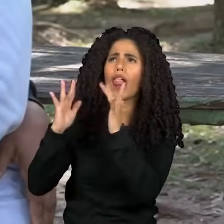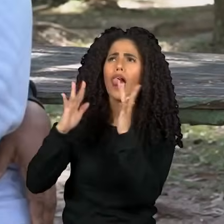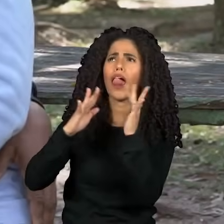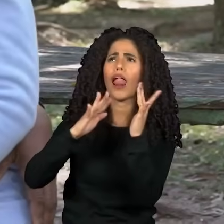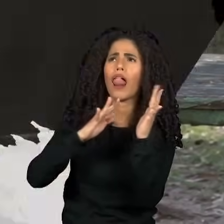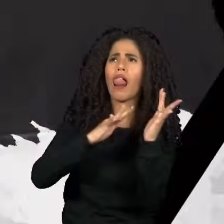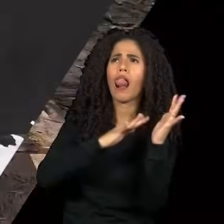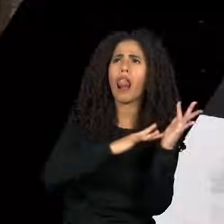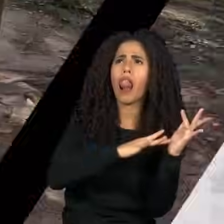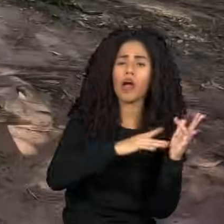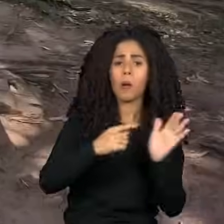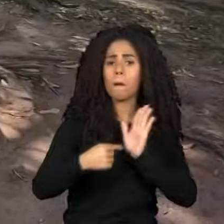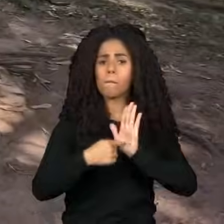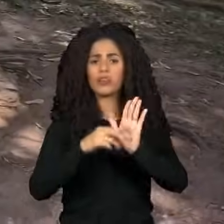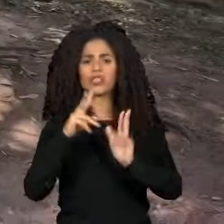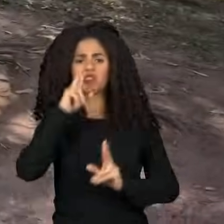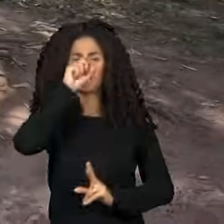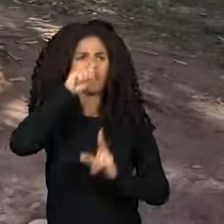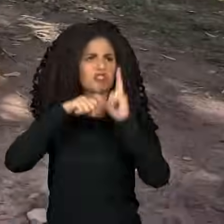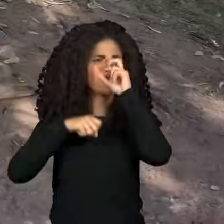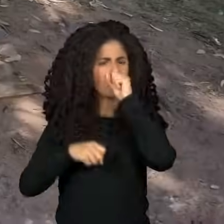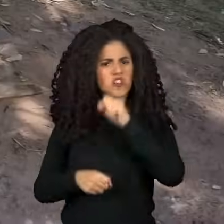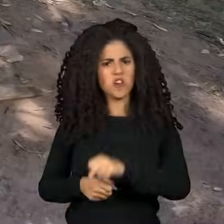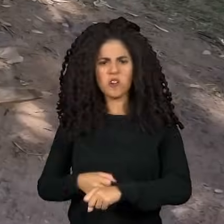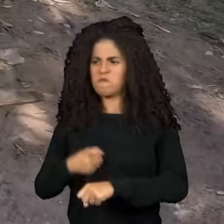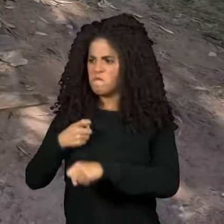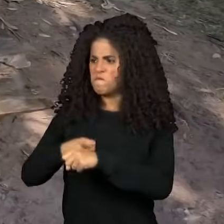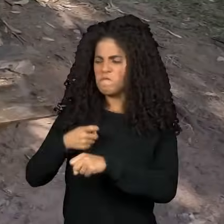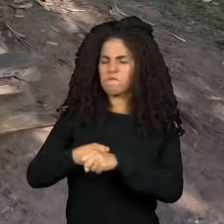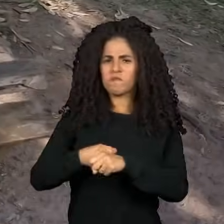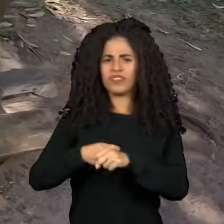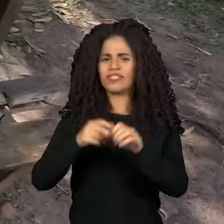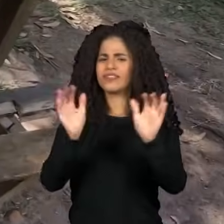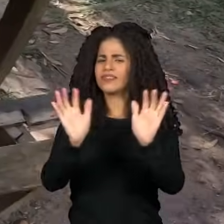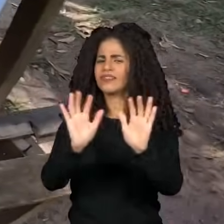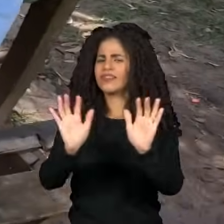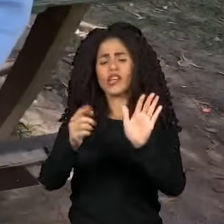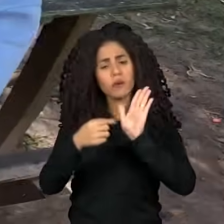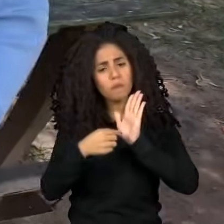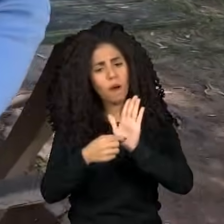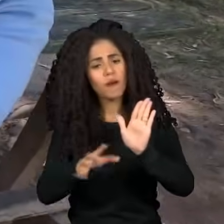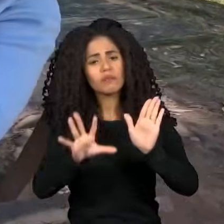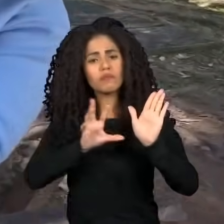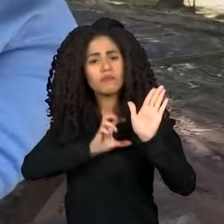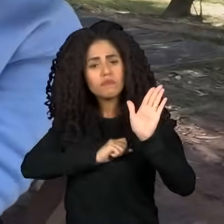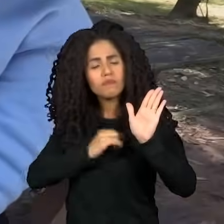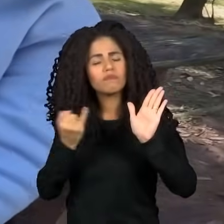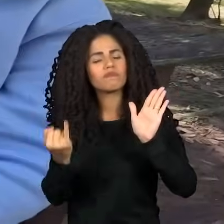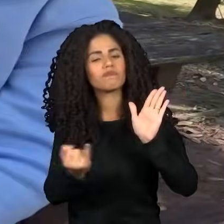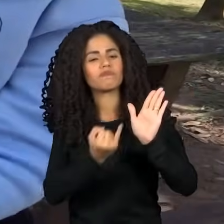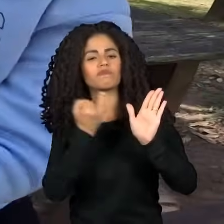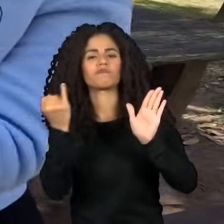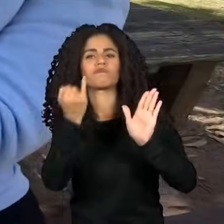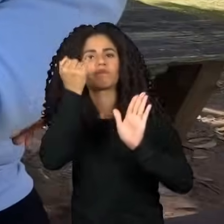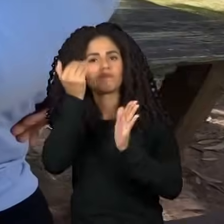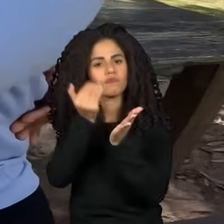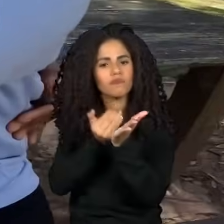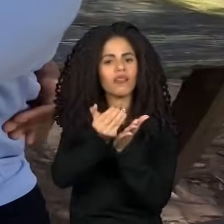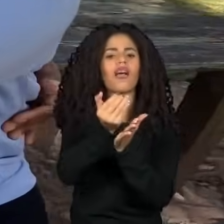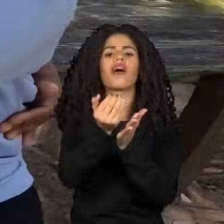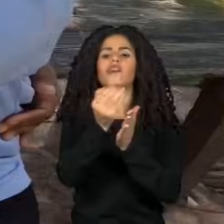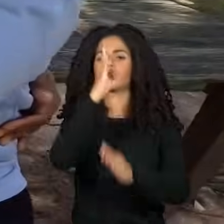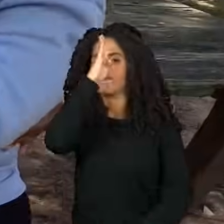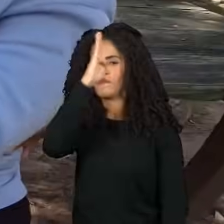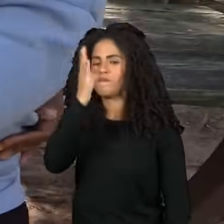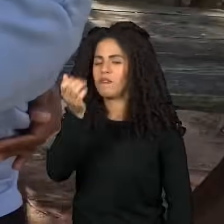por tudo. Então, a gente saber que existe o amor para nós também é muito importante. Eu acho que esse foi um dos pontos